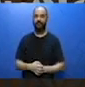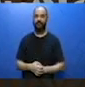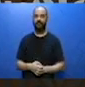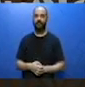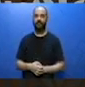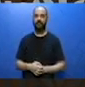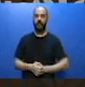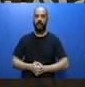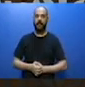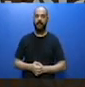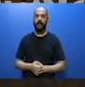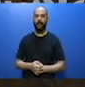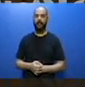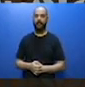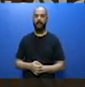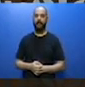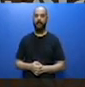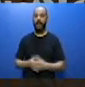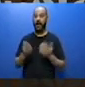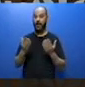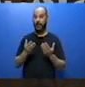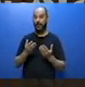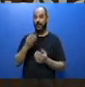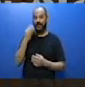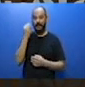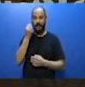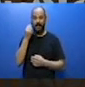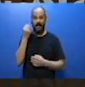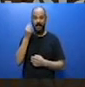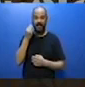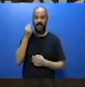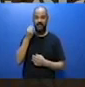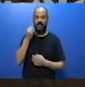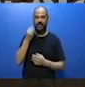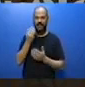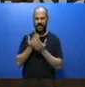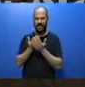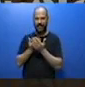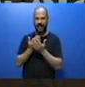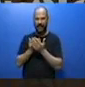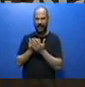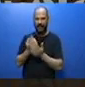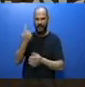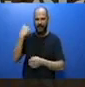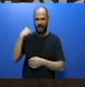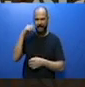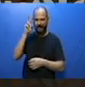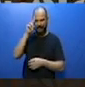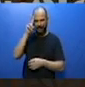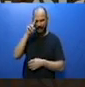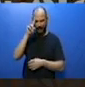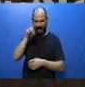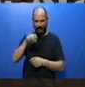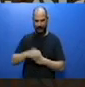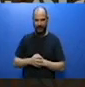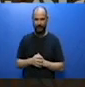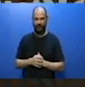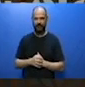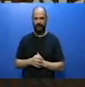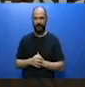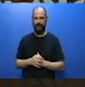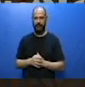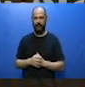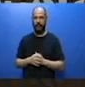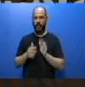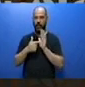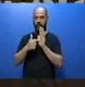Antes disso, nossas experiências. Lembram da aula passada? A professora Adriana mostrou algumas espécies